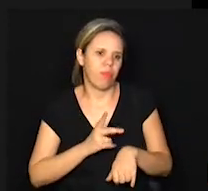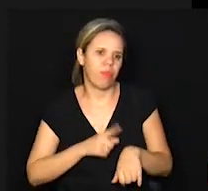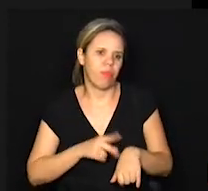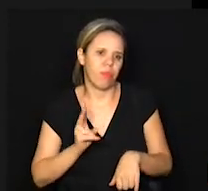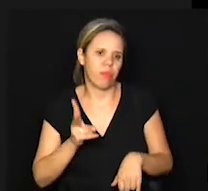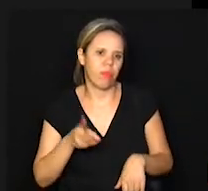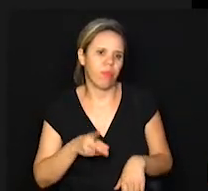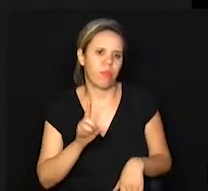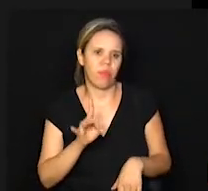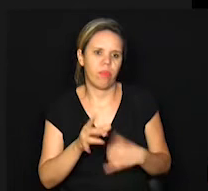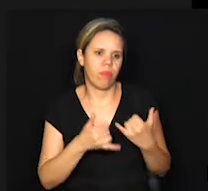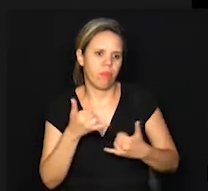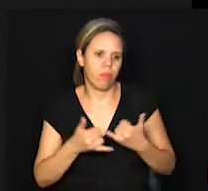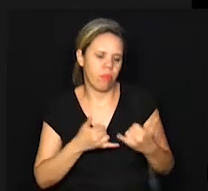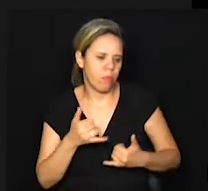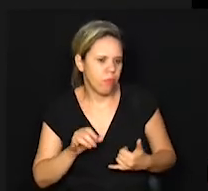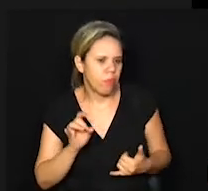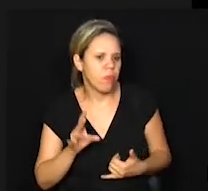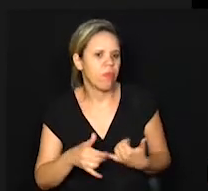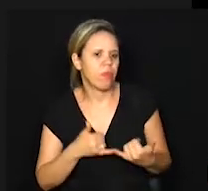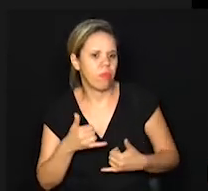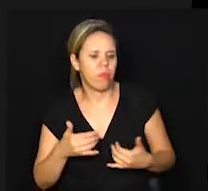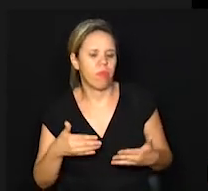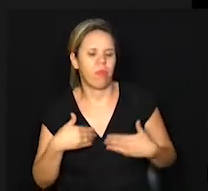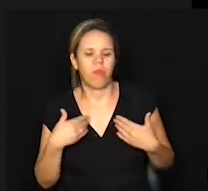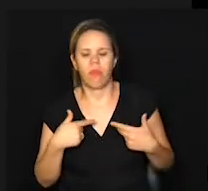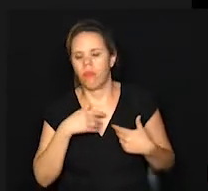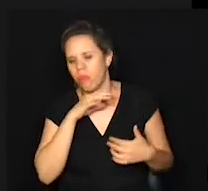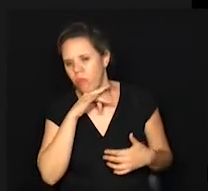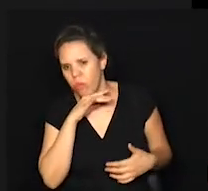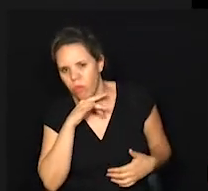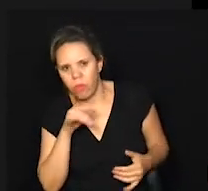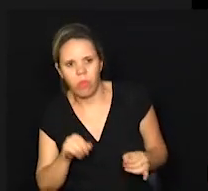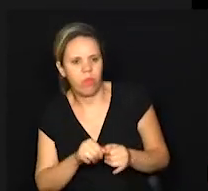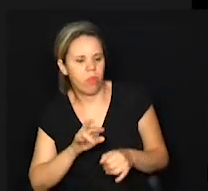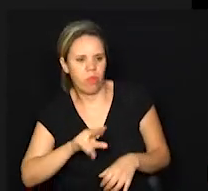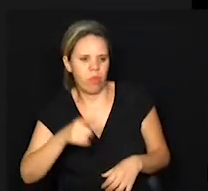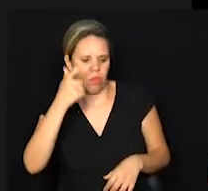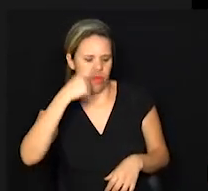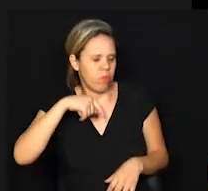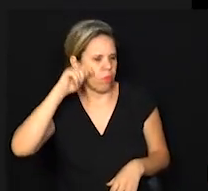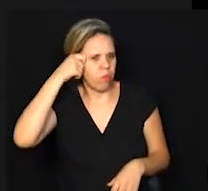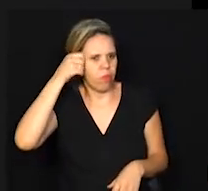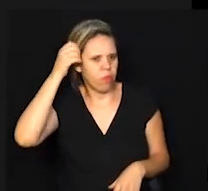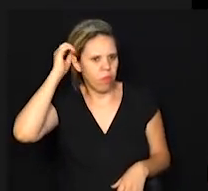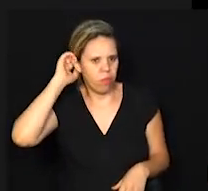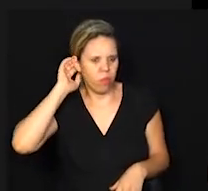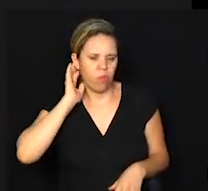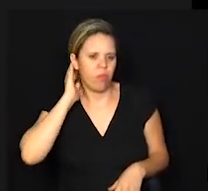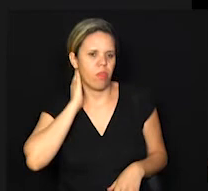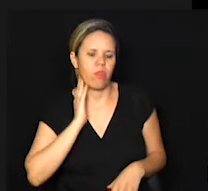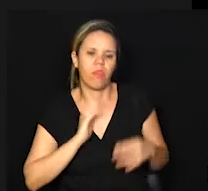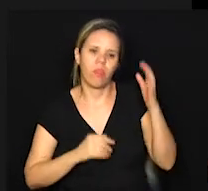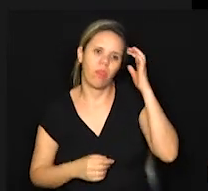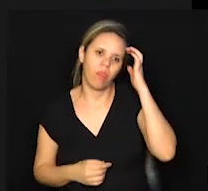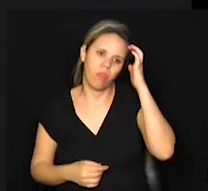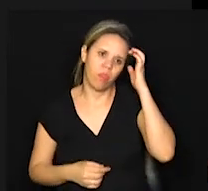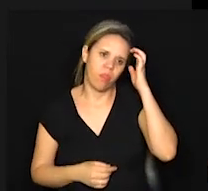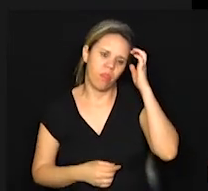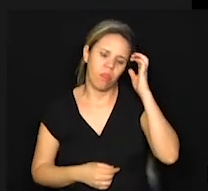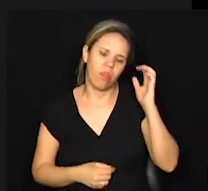aquilo era só uma brincadeira, que era humor negro e que eu nem era preto o suficiente suficiente